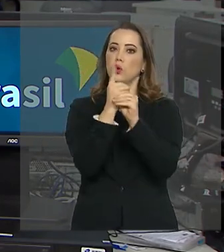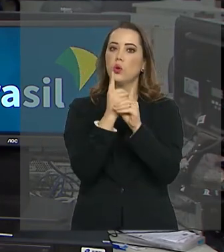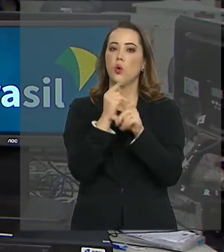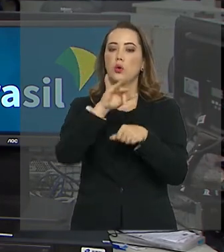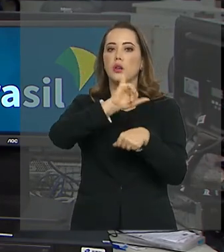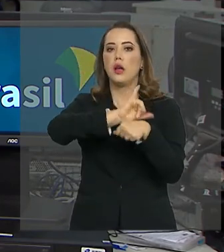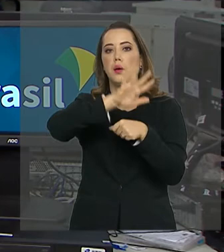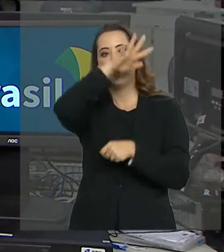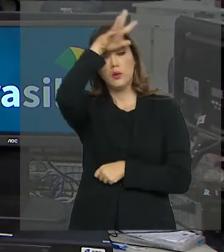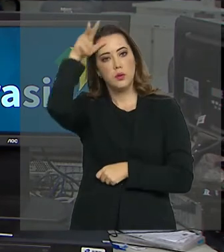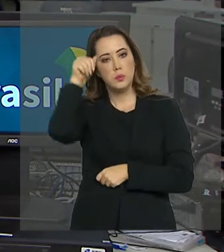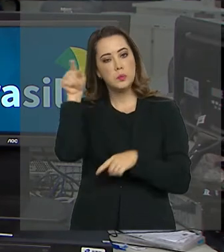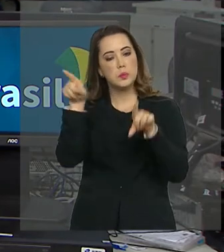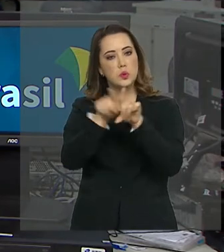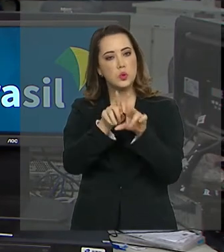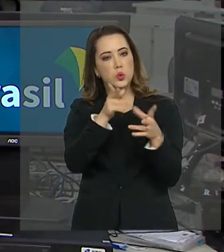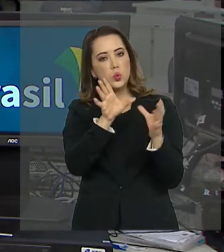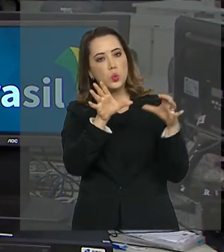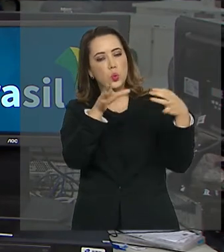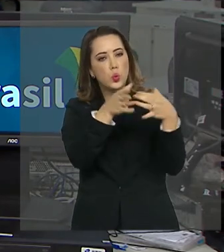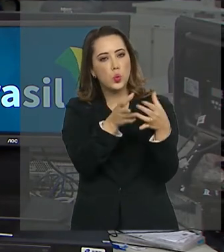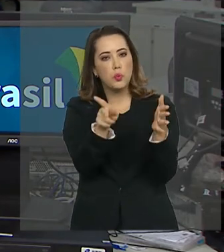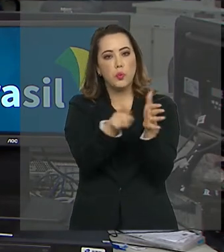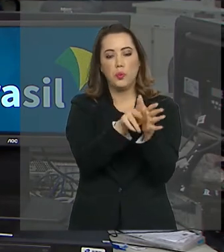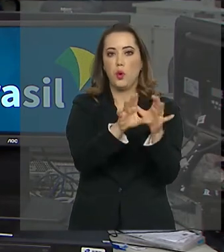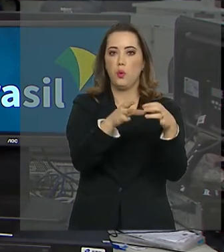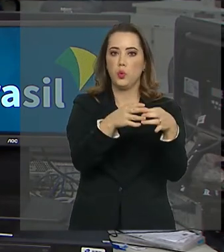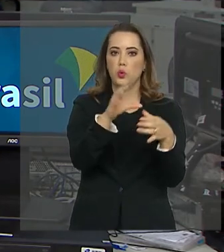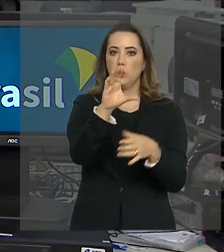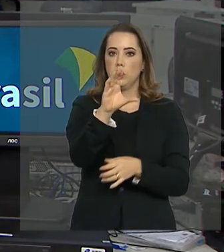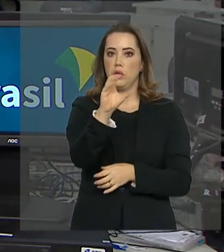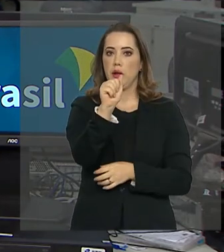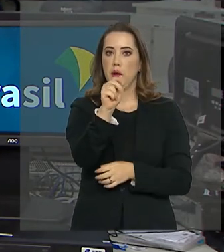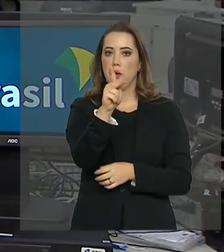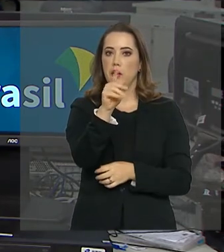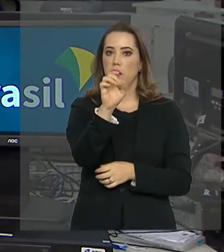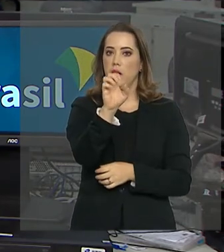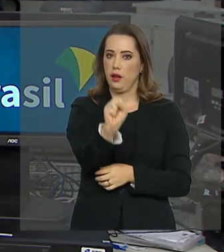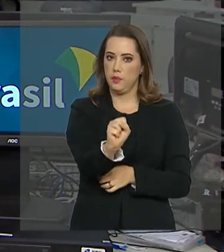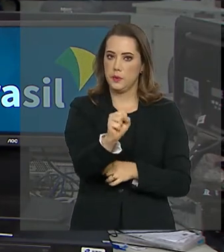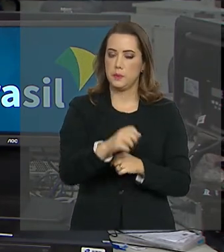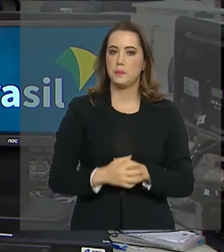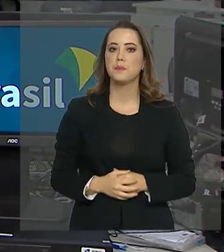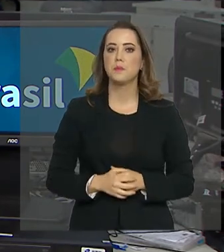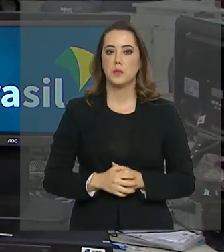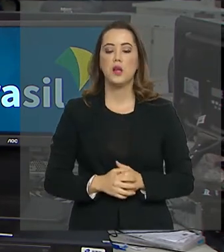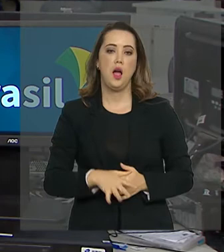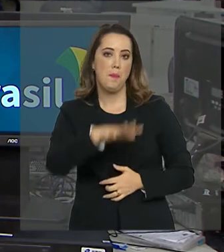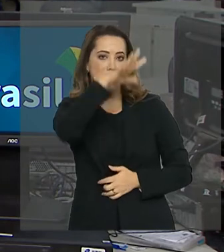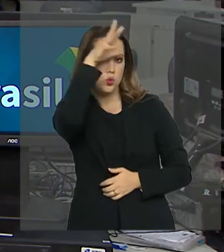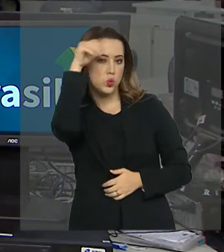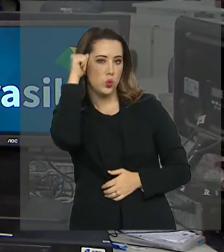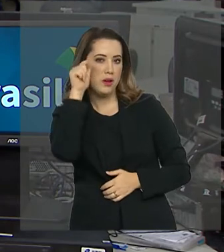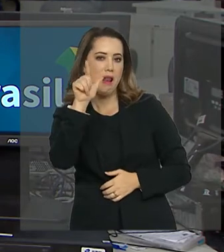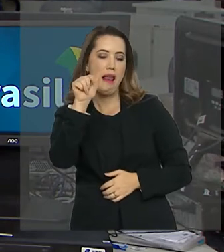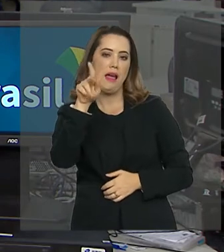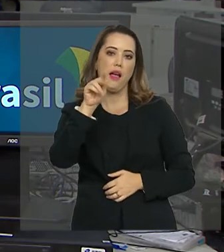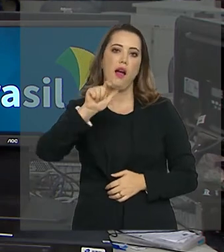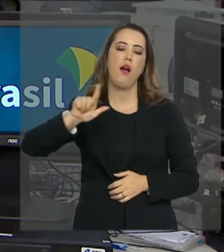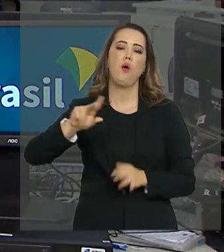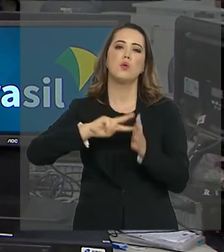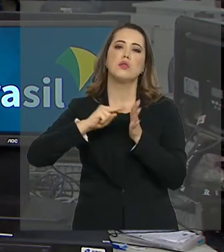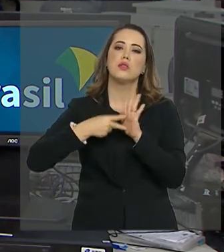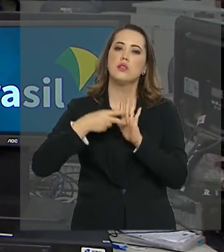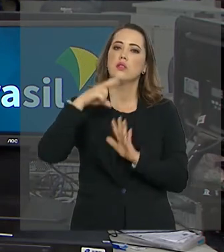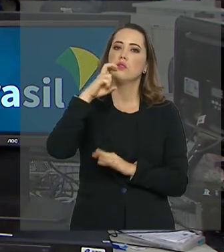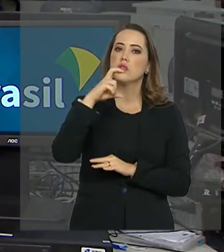Manaus da Coordenação de Aperfeiçoamento de Pessoal do Ensino Superior, CAPES. A Amazônia Legal corresponde a